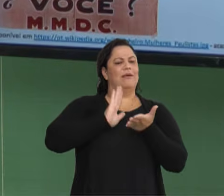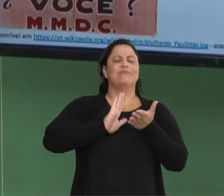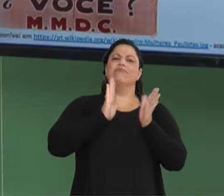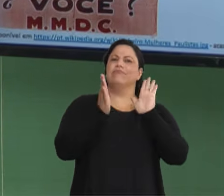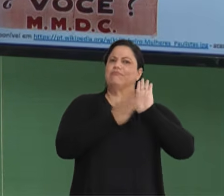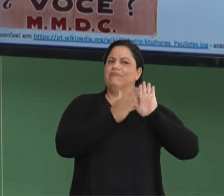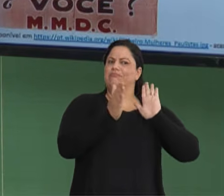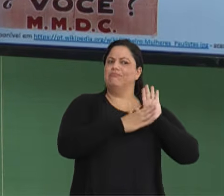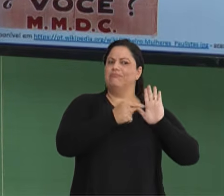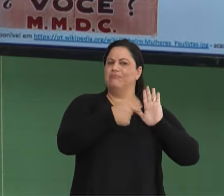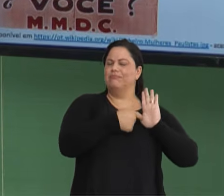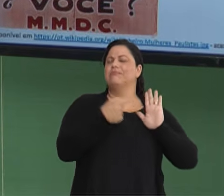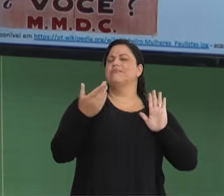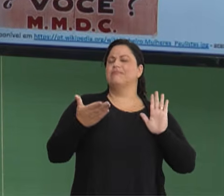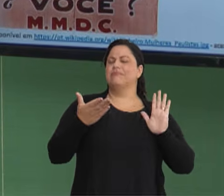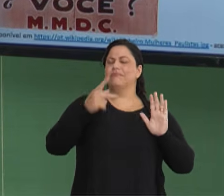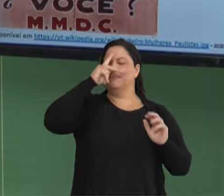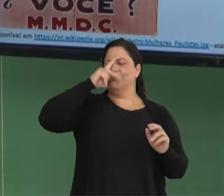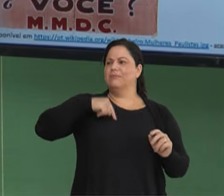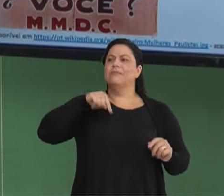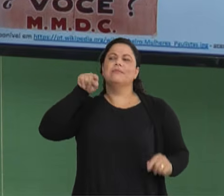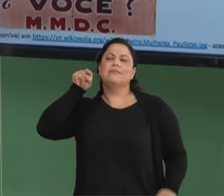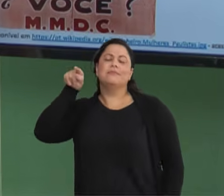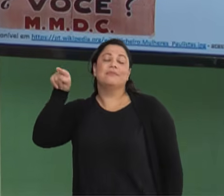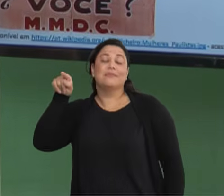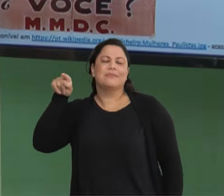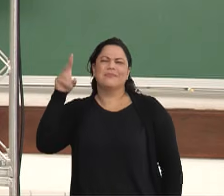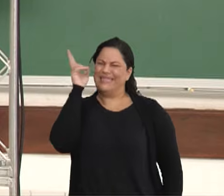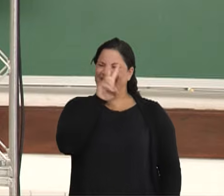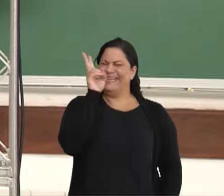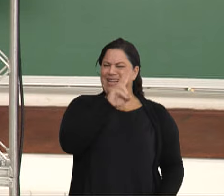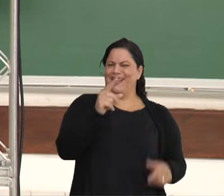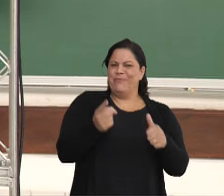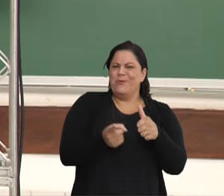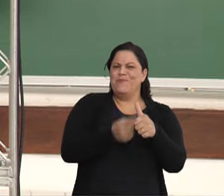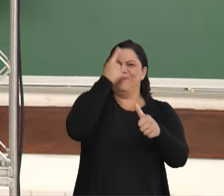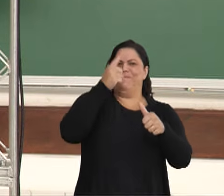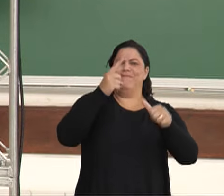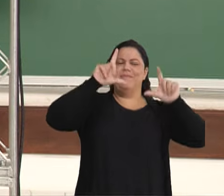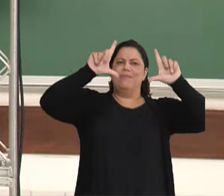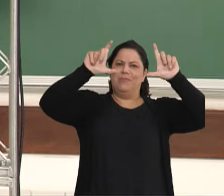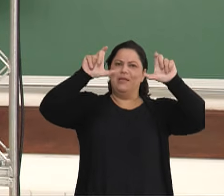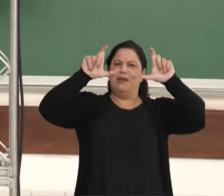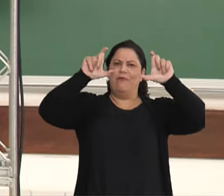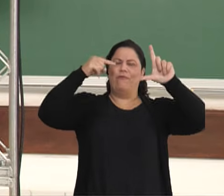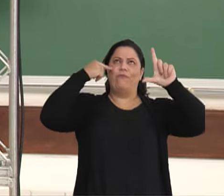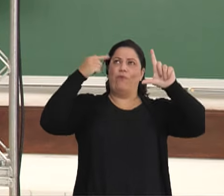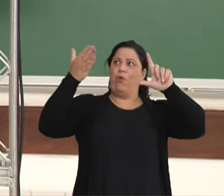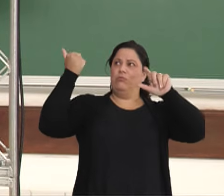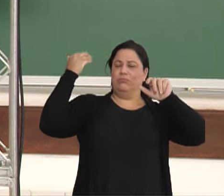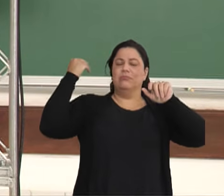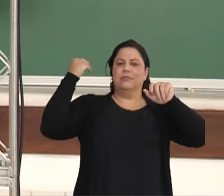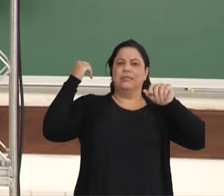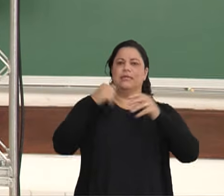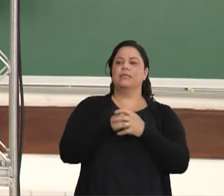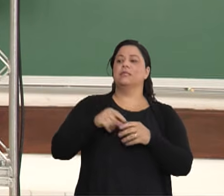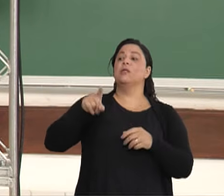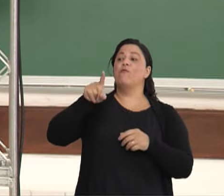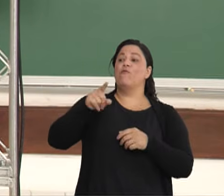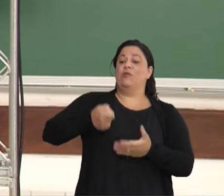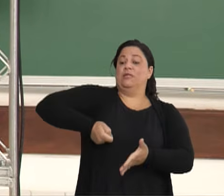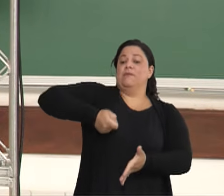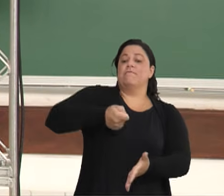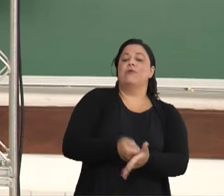do primeiro cartaz que a gente passou? Que tinha um soldado apontando para você e dizendo, você tem um dever a